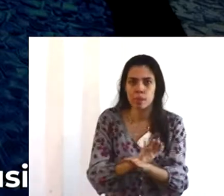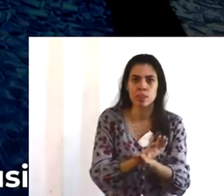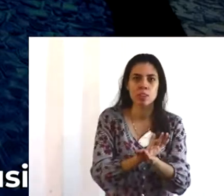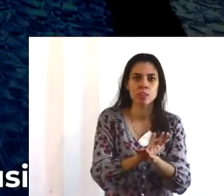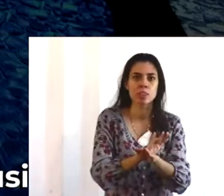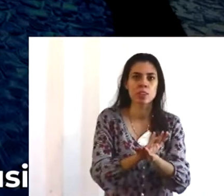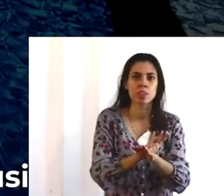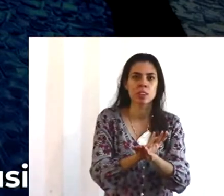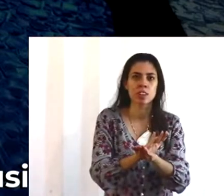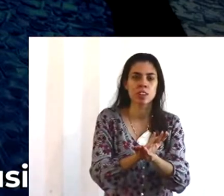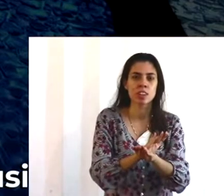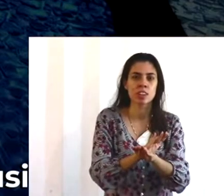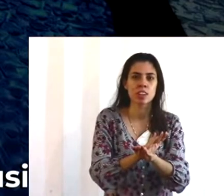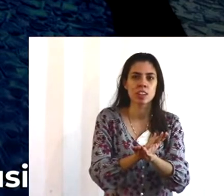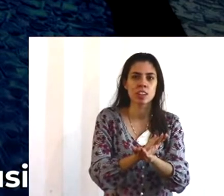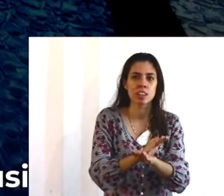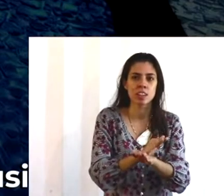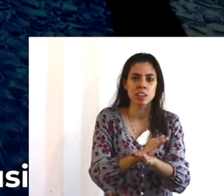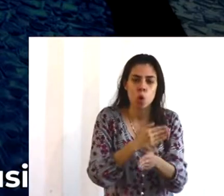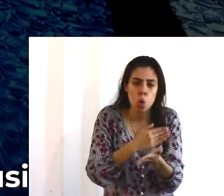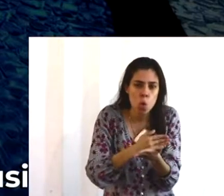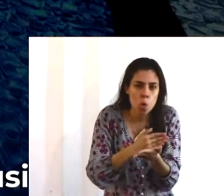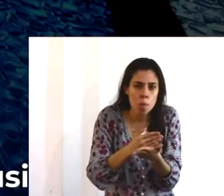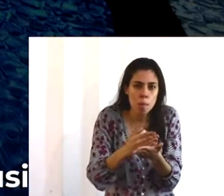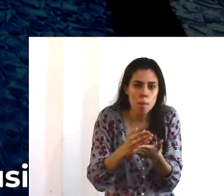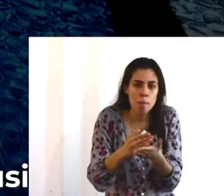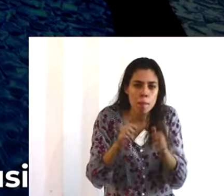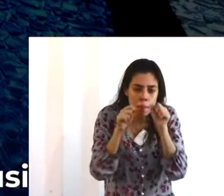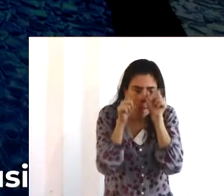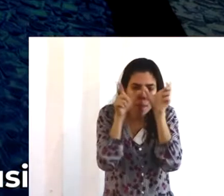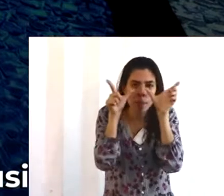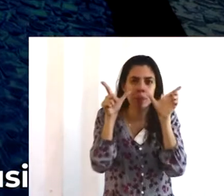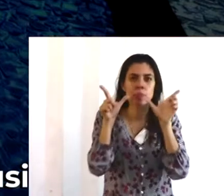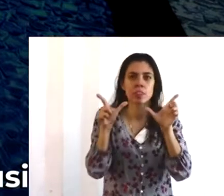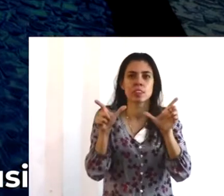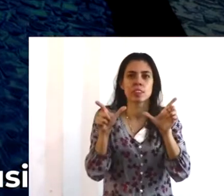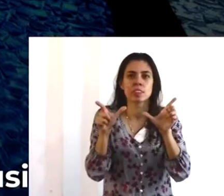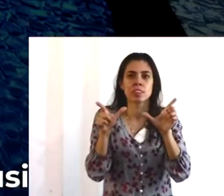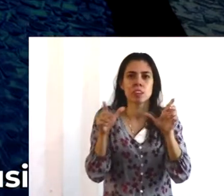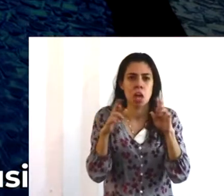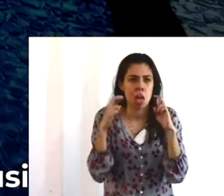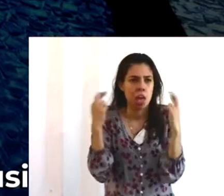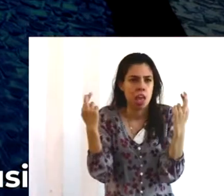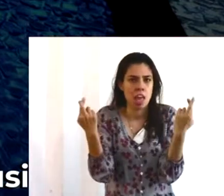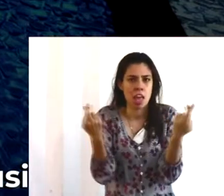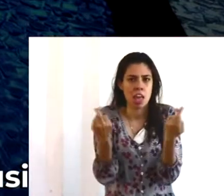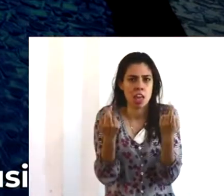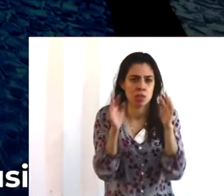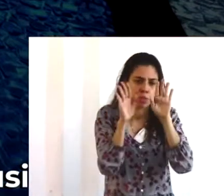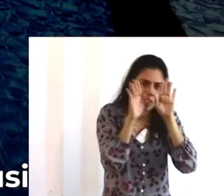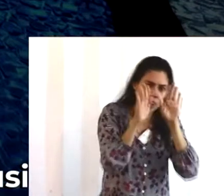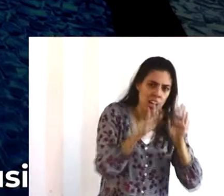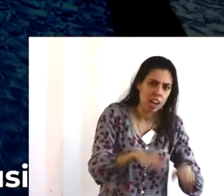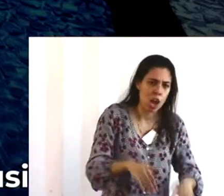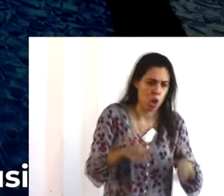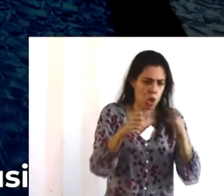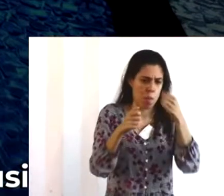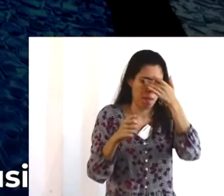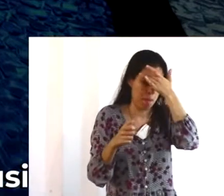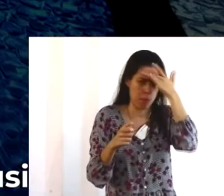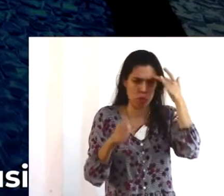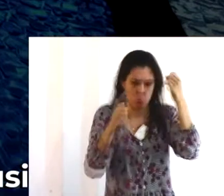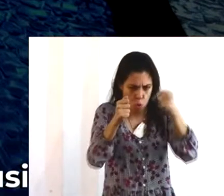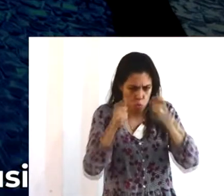desde antemanhã. Bramam nações, reinos se abalam, Ele faz ouvir a sua voz e a terra se